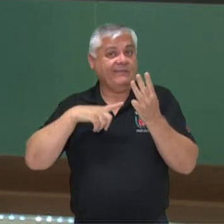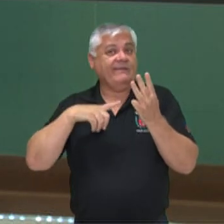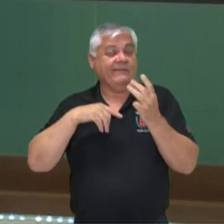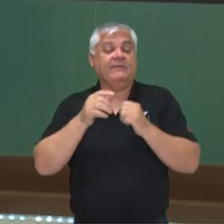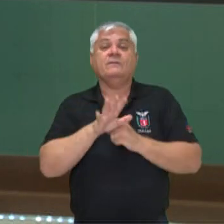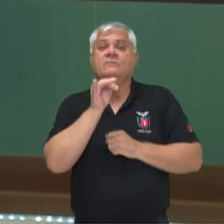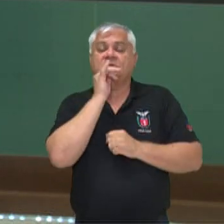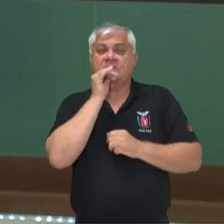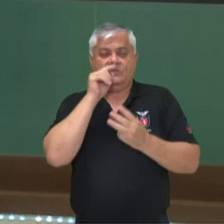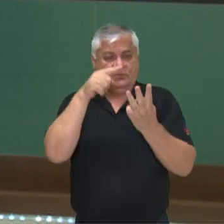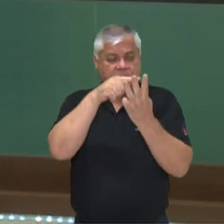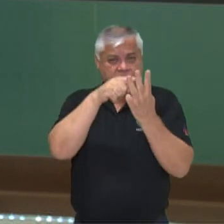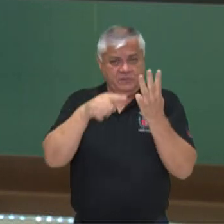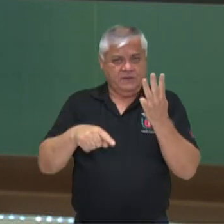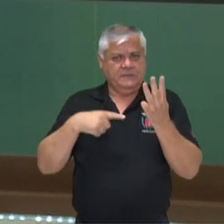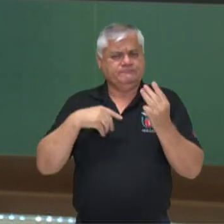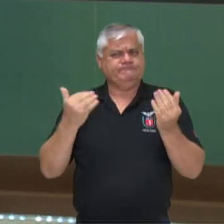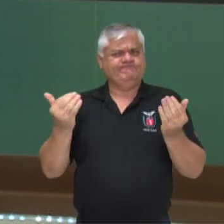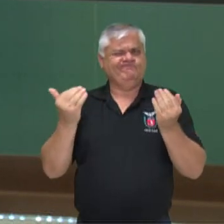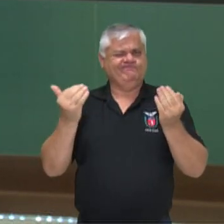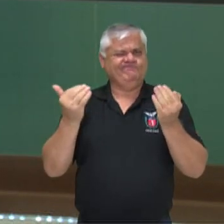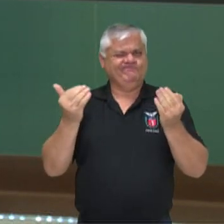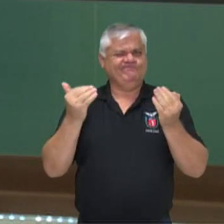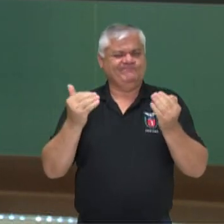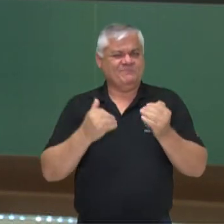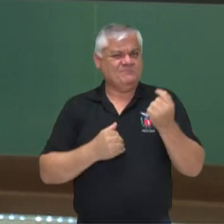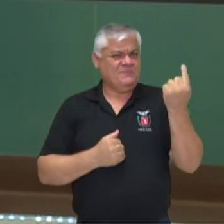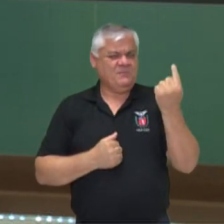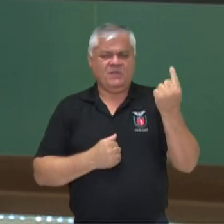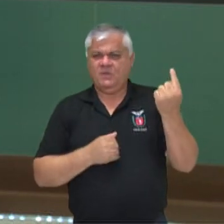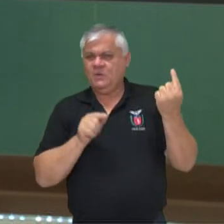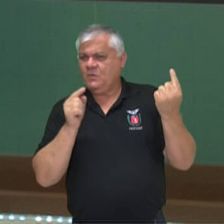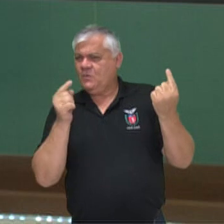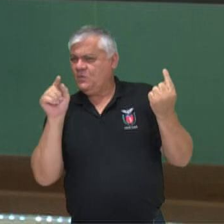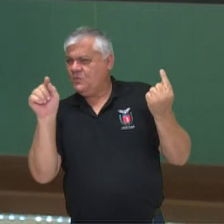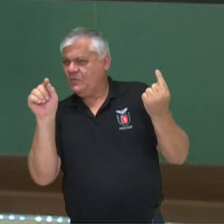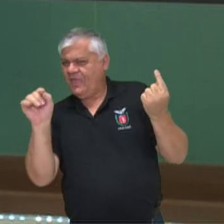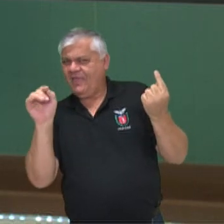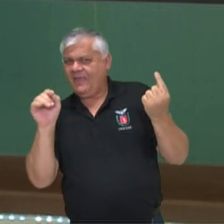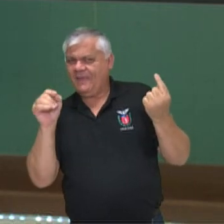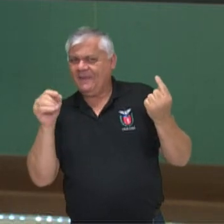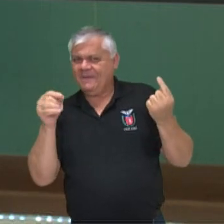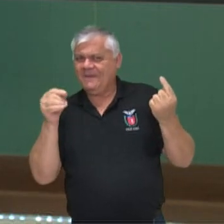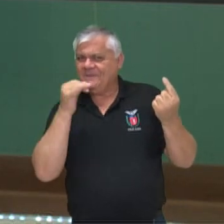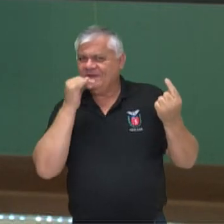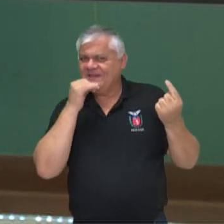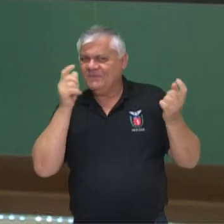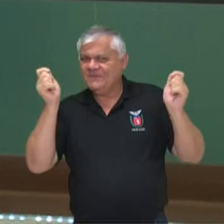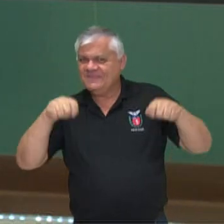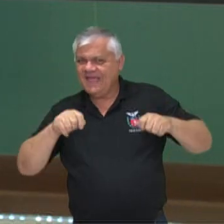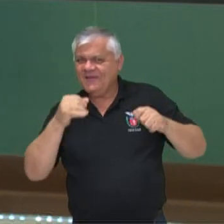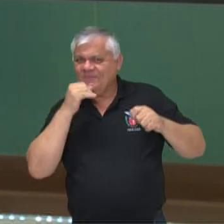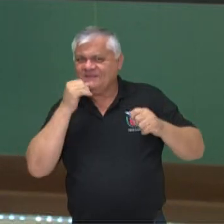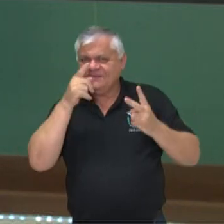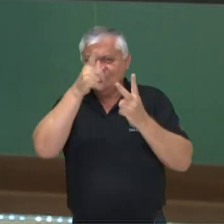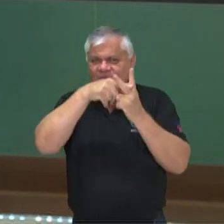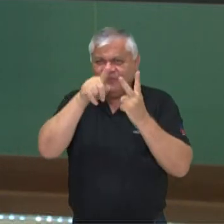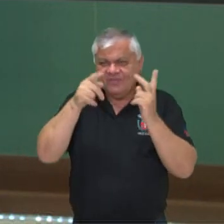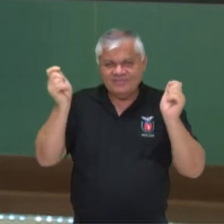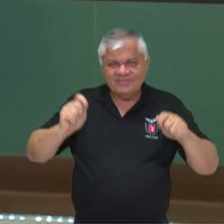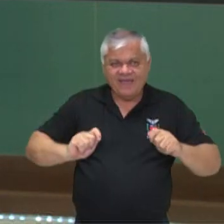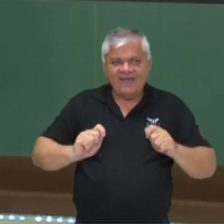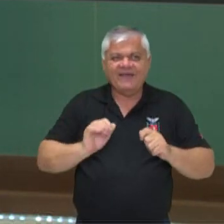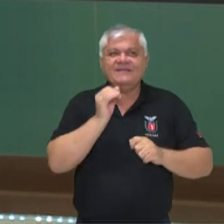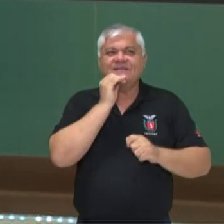Então, quando tiver 3, desconfie se o primeiro e o último não são quadrados perfeitos. Ou seja, se você consegue extrair a raiz quadrada deles.